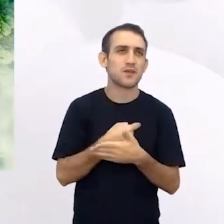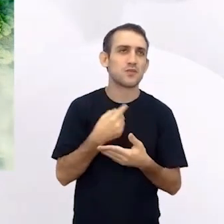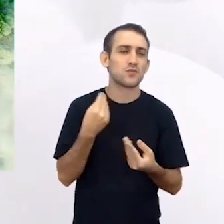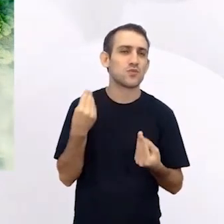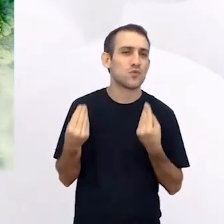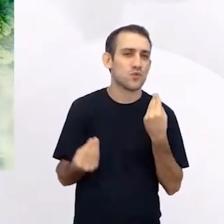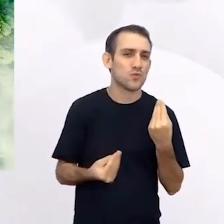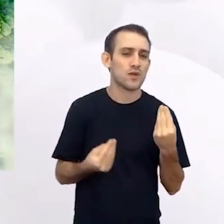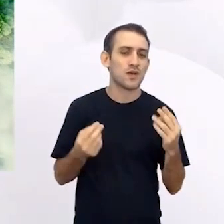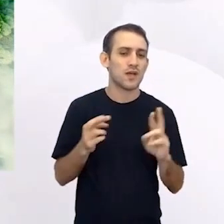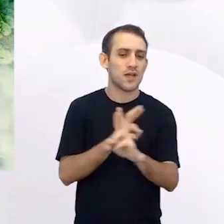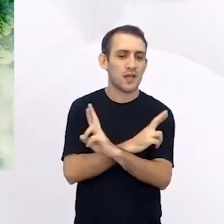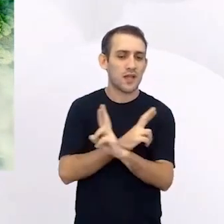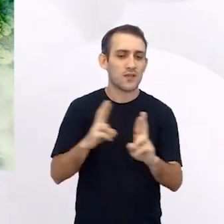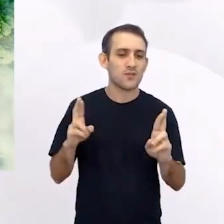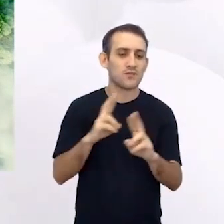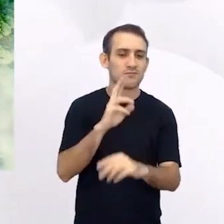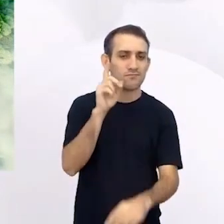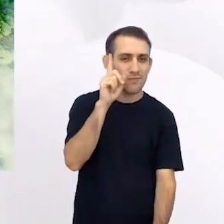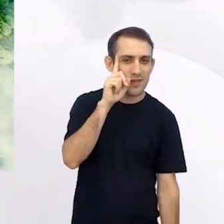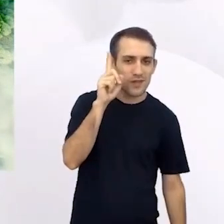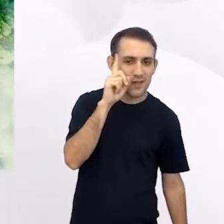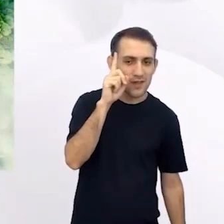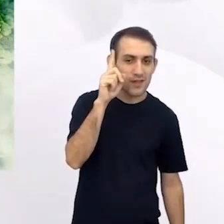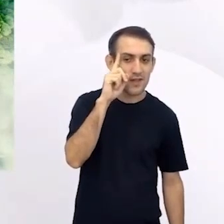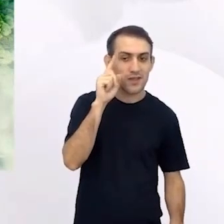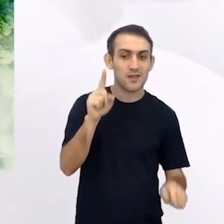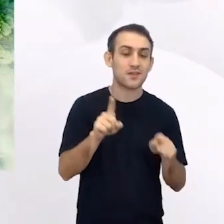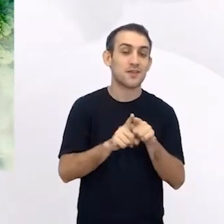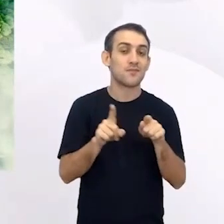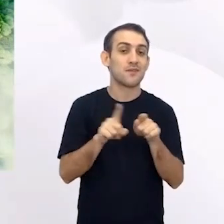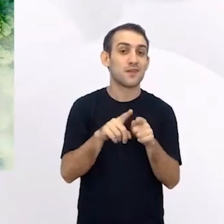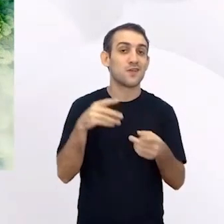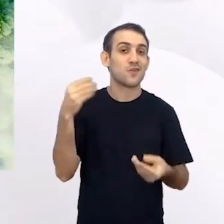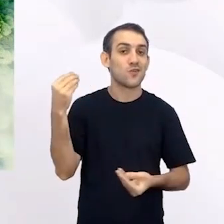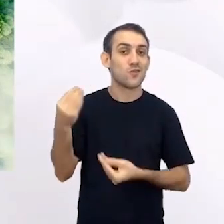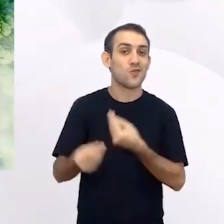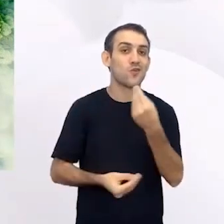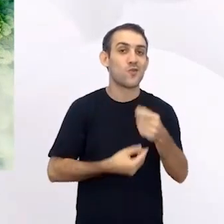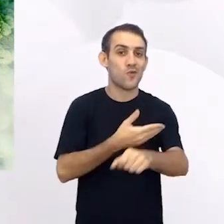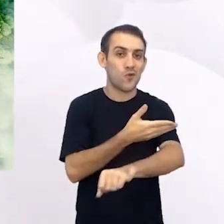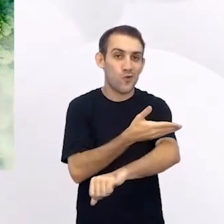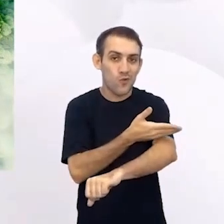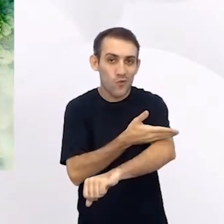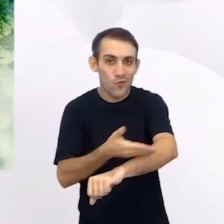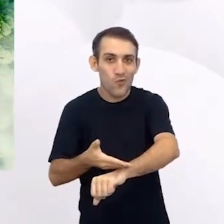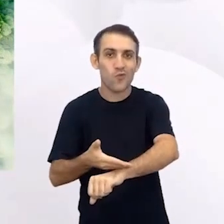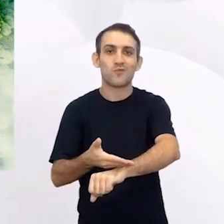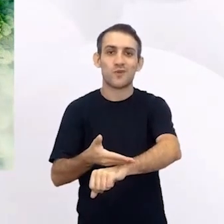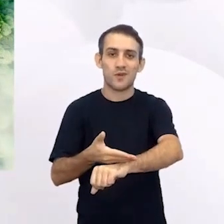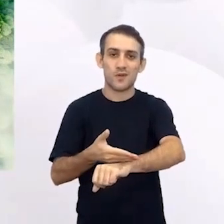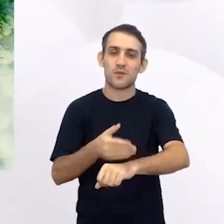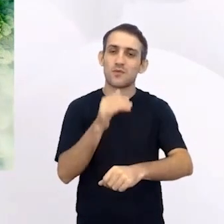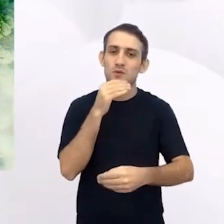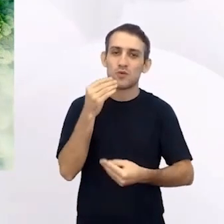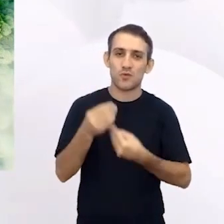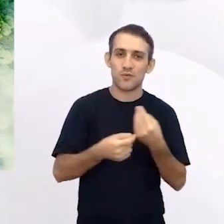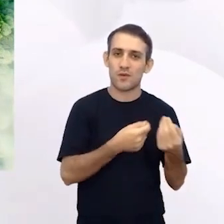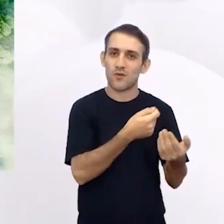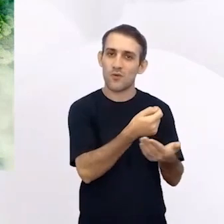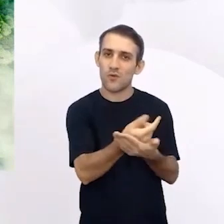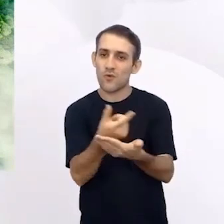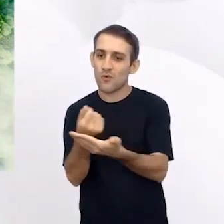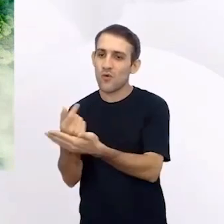em relação ao cotidiano? Então, como que é o meu hábito, os meus hábitos, tanto de compra quanto